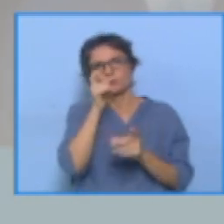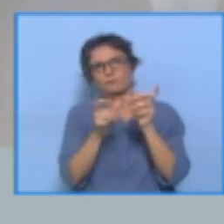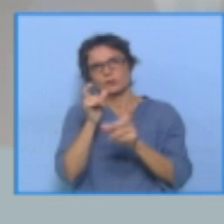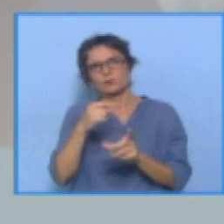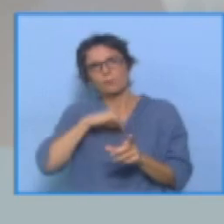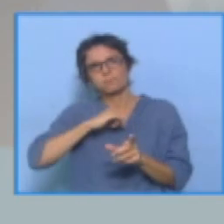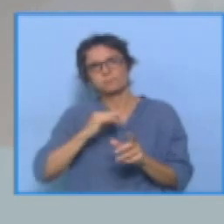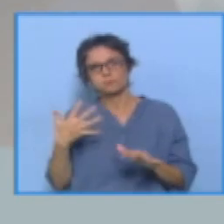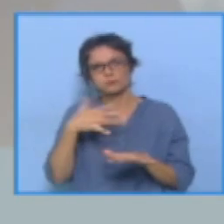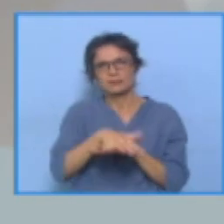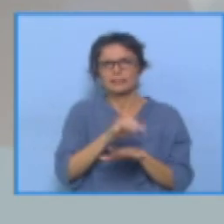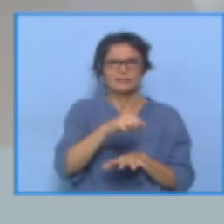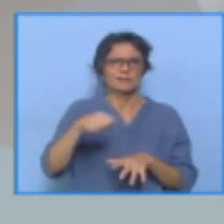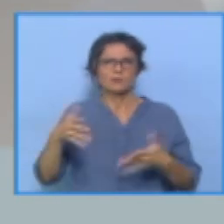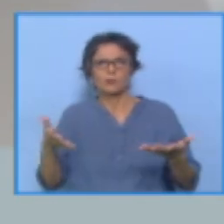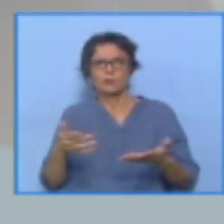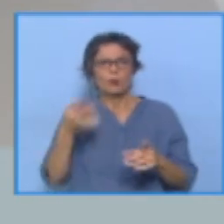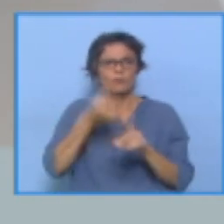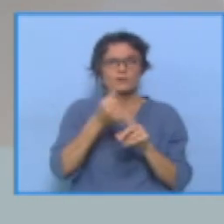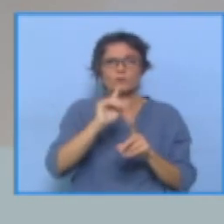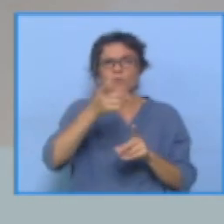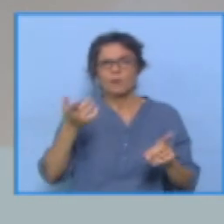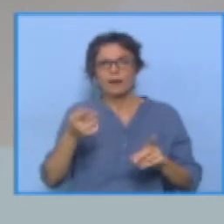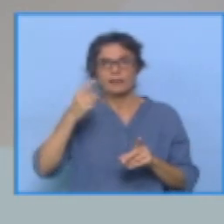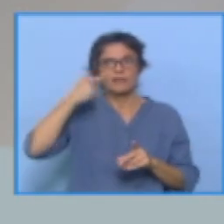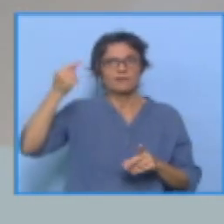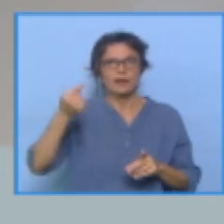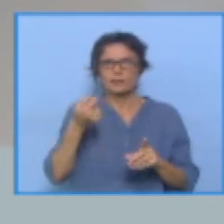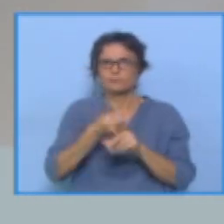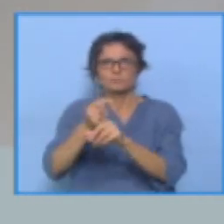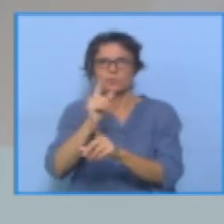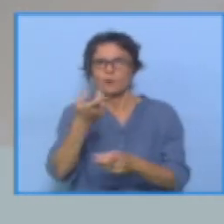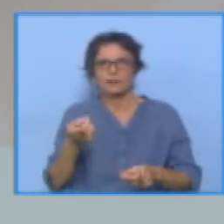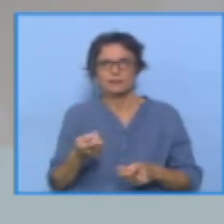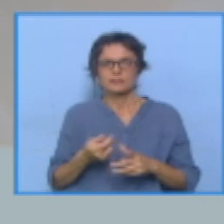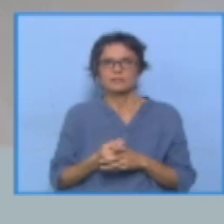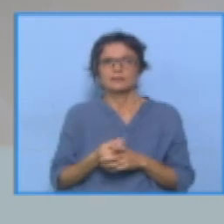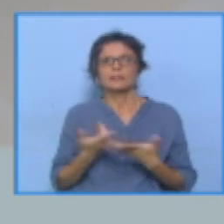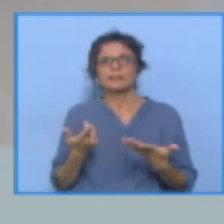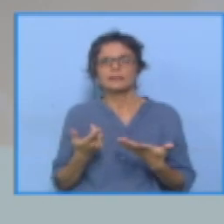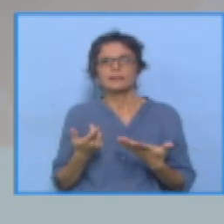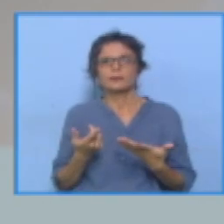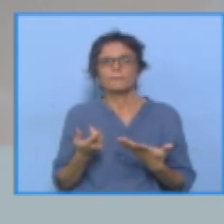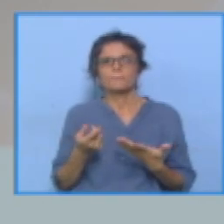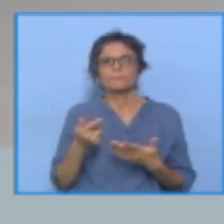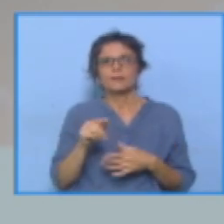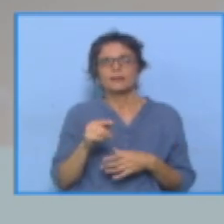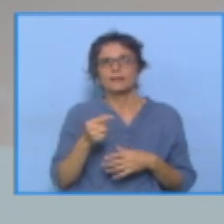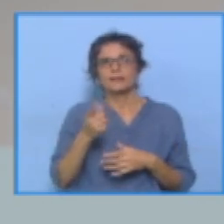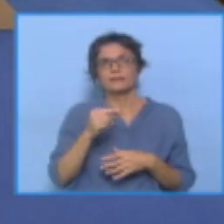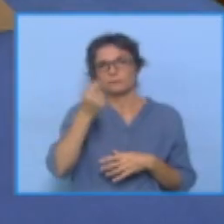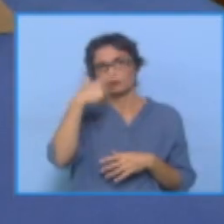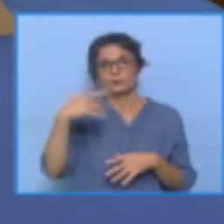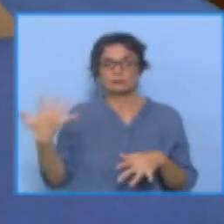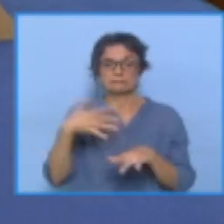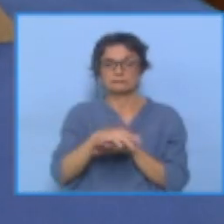quais é que foram os desafios também na sua viagem até cá chegarem e depois também a sua história de